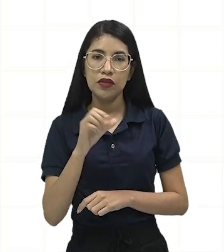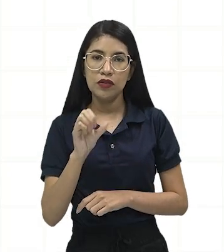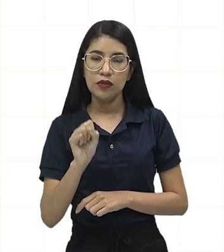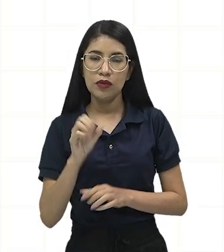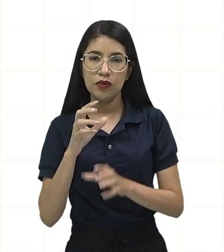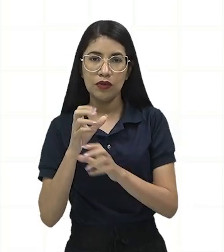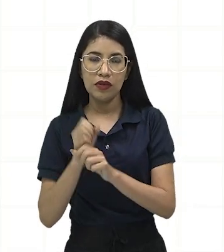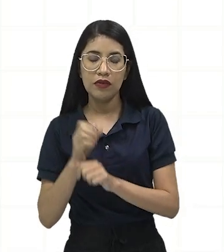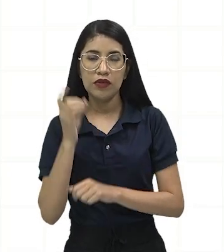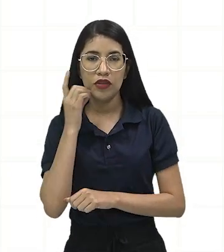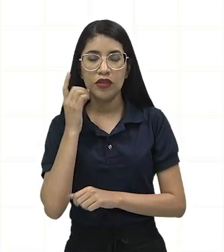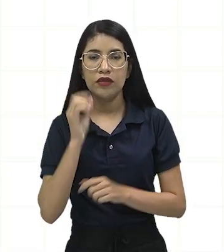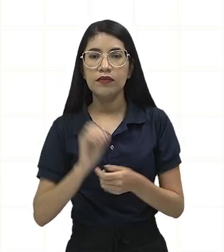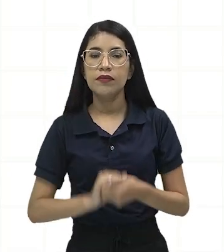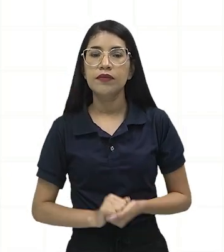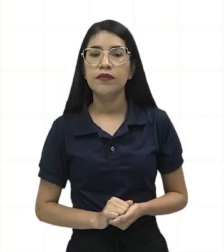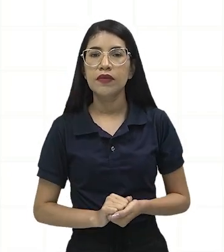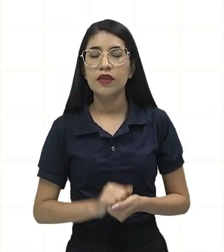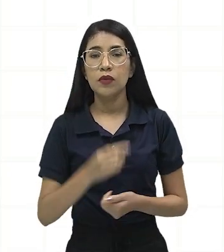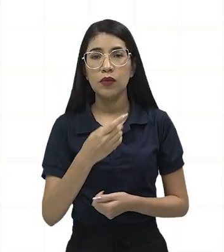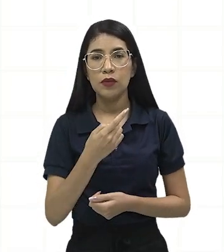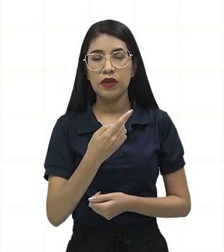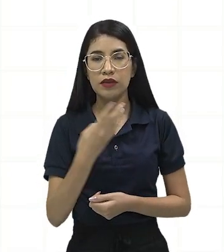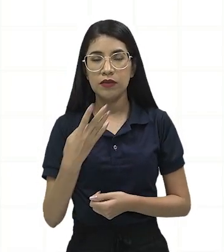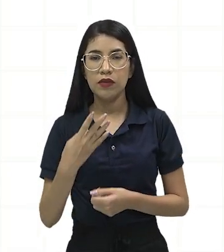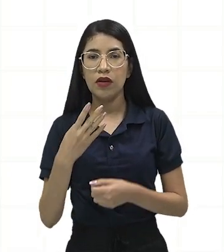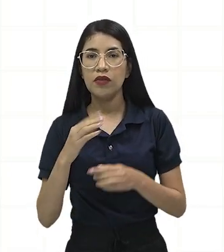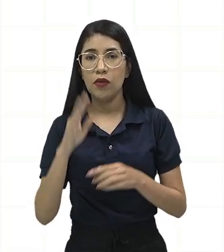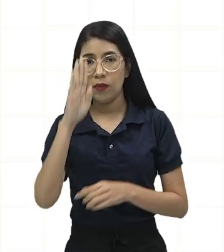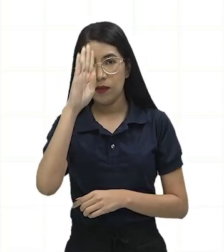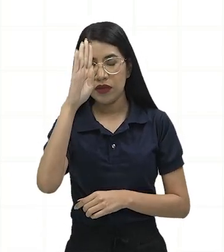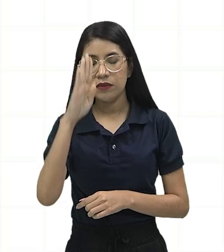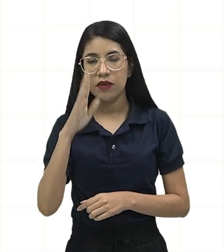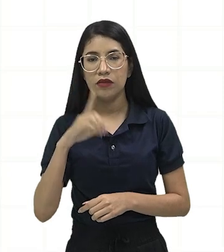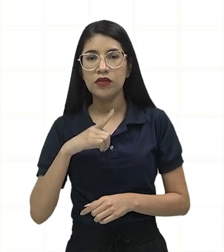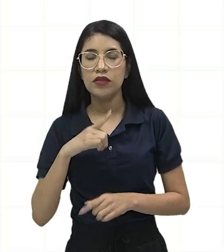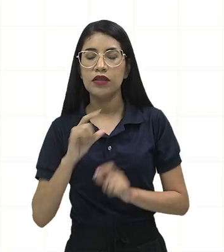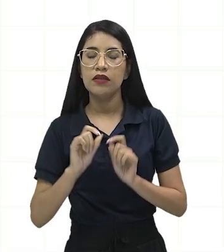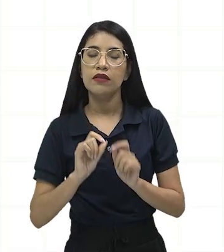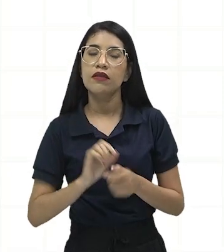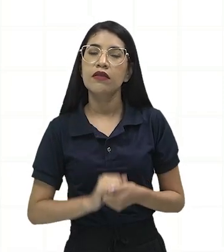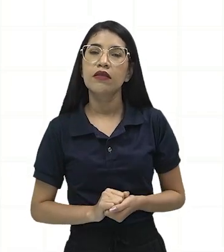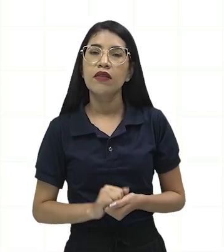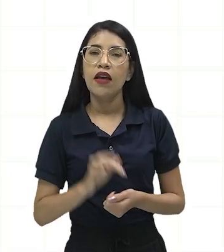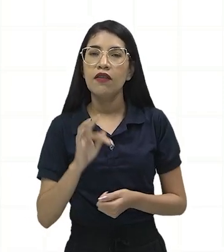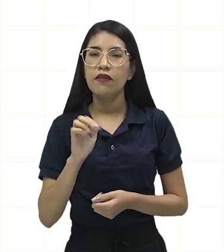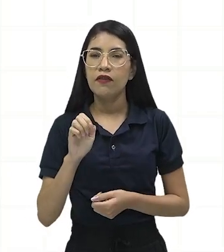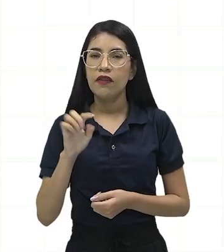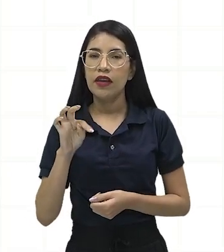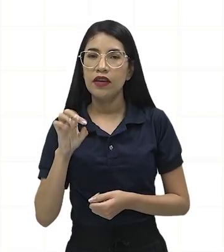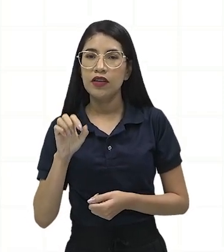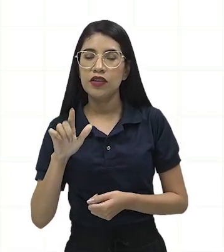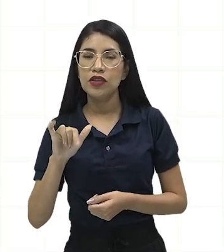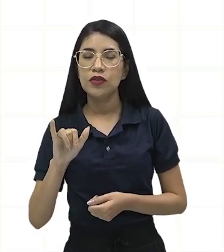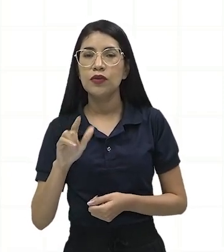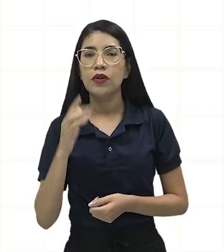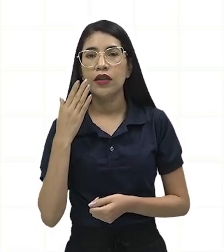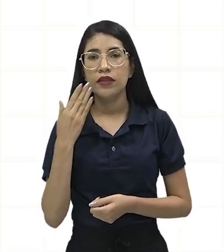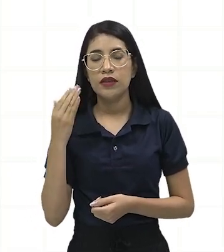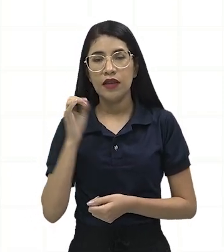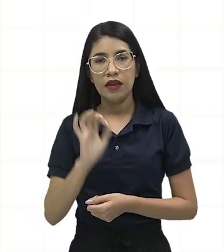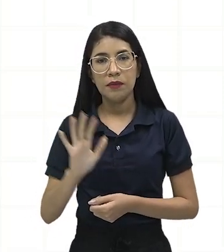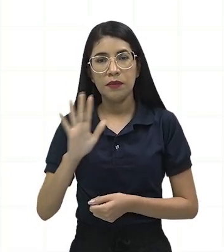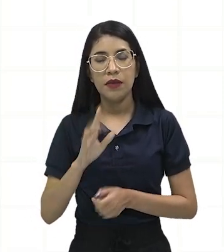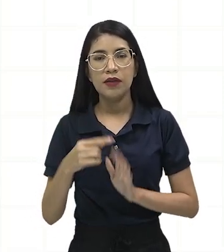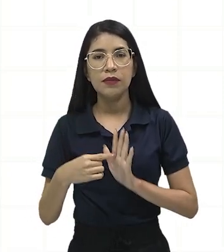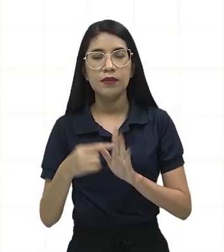maior fertilidade da mulher. Então, se a gente observar aqui, nesse caso, nessa tabela, né, começar a contar aqui